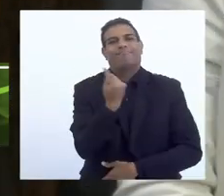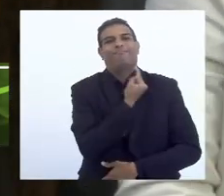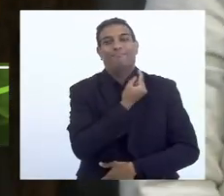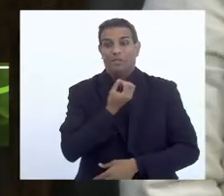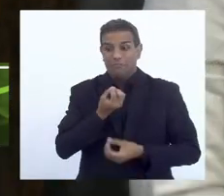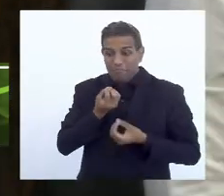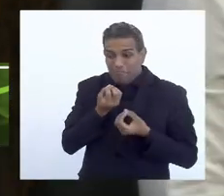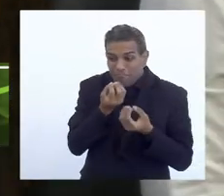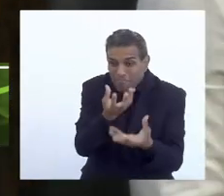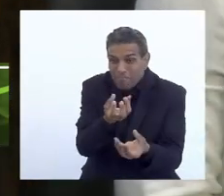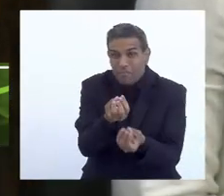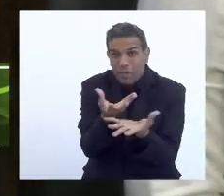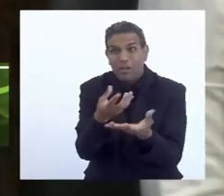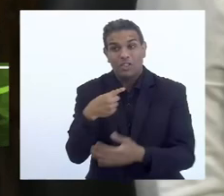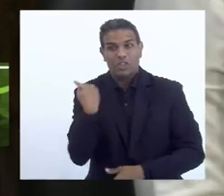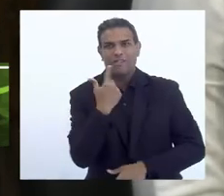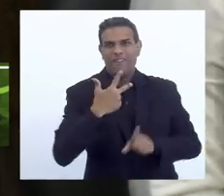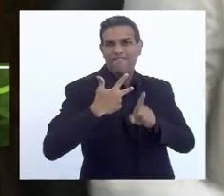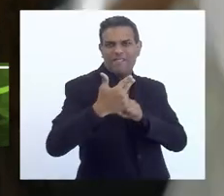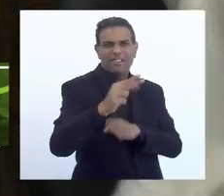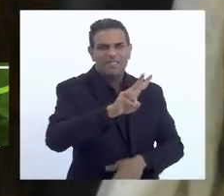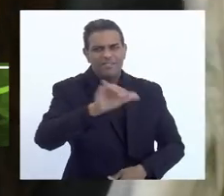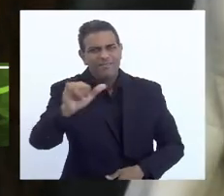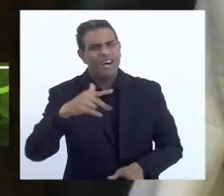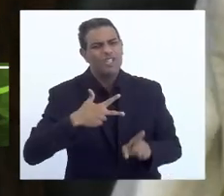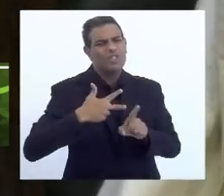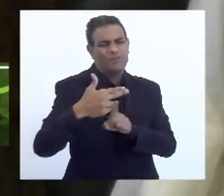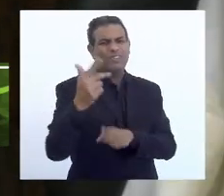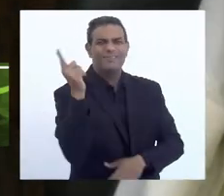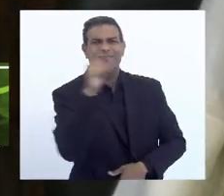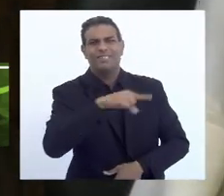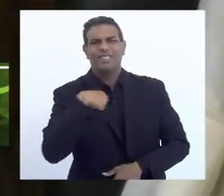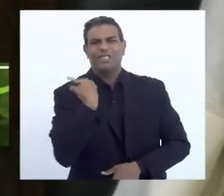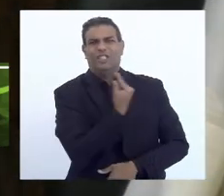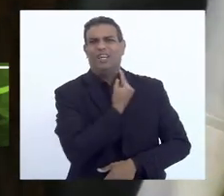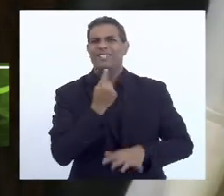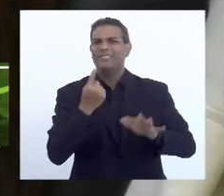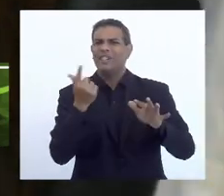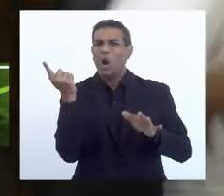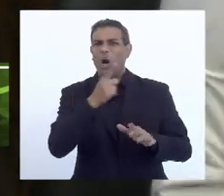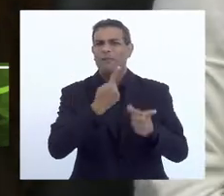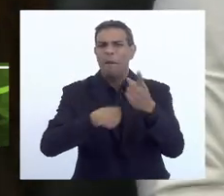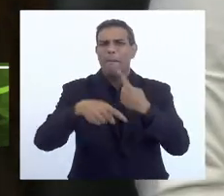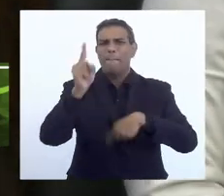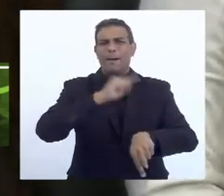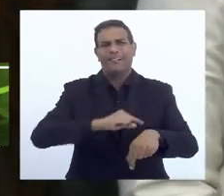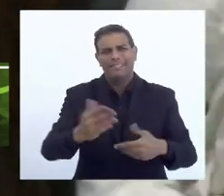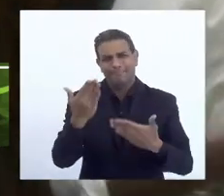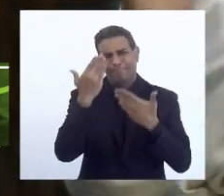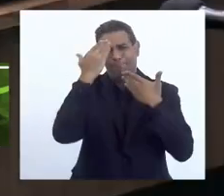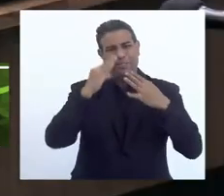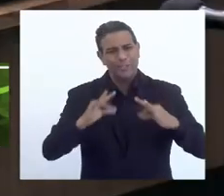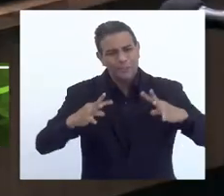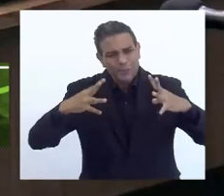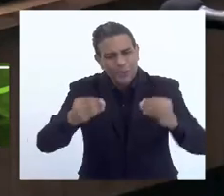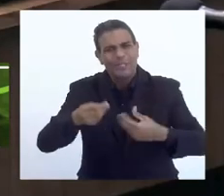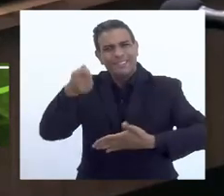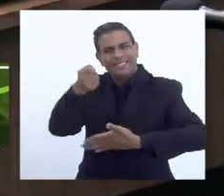notícia para dar para eles. Nós venceremos, né? Nós venceremos e seremos milhares. Valeu,